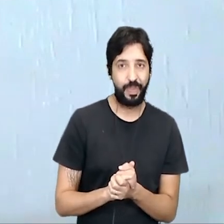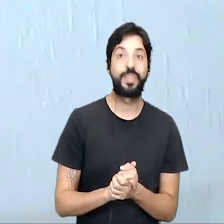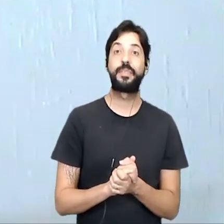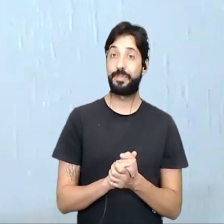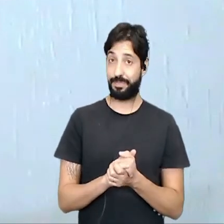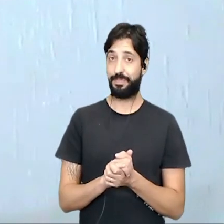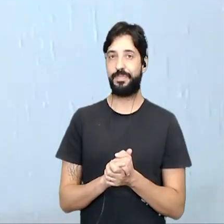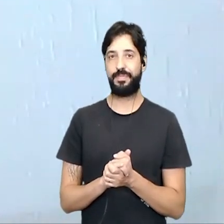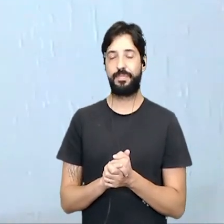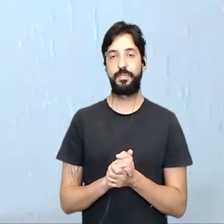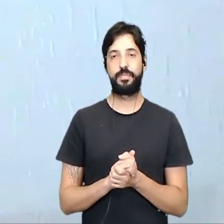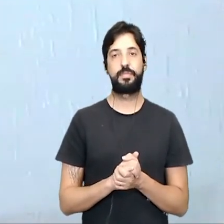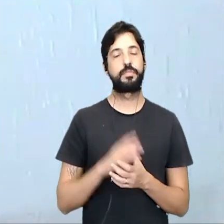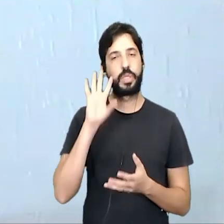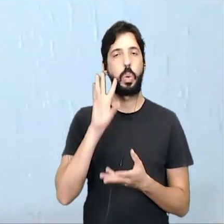suspeito.